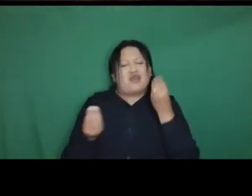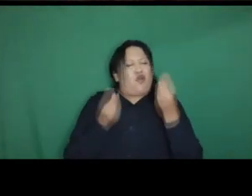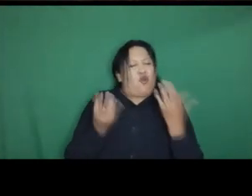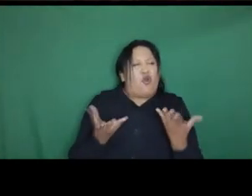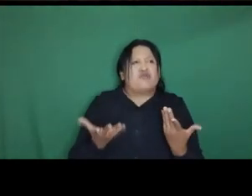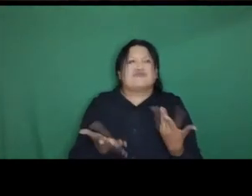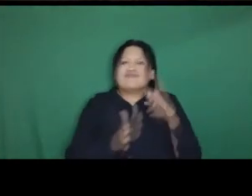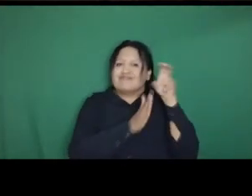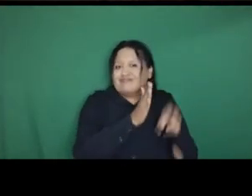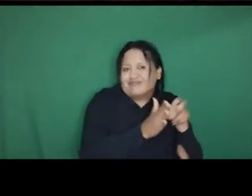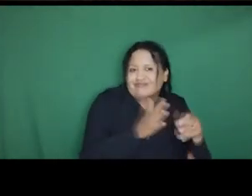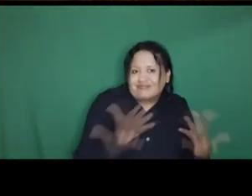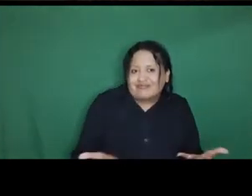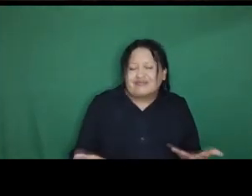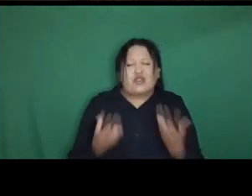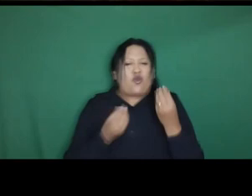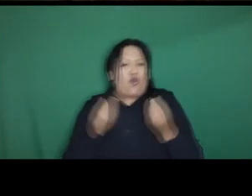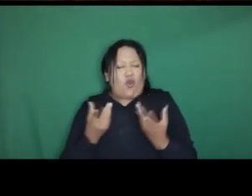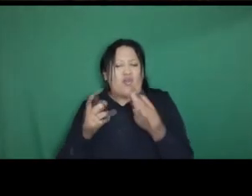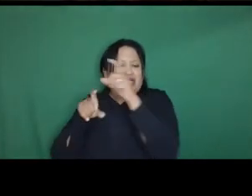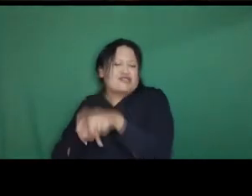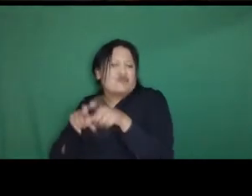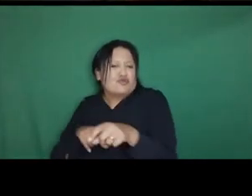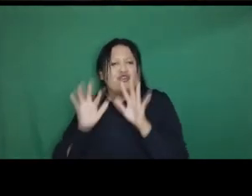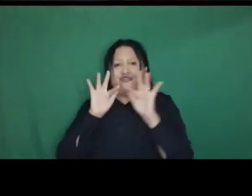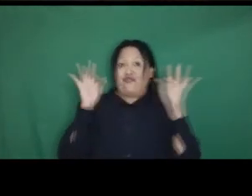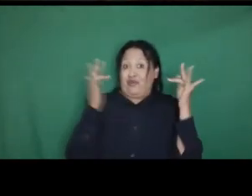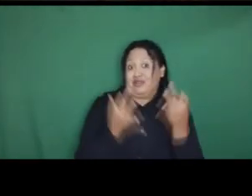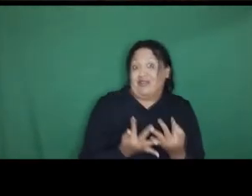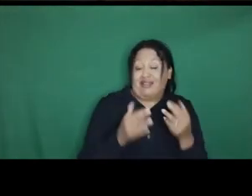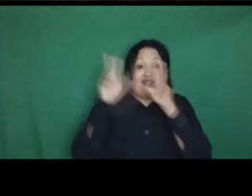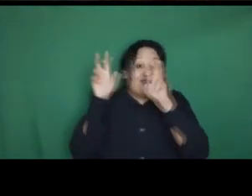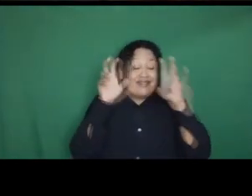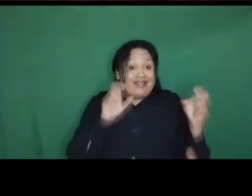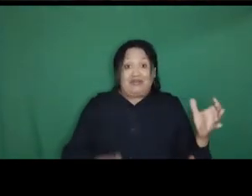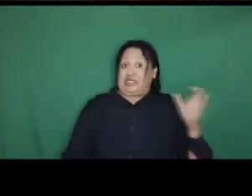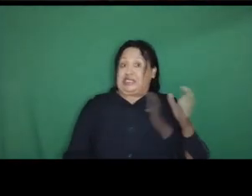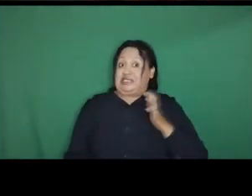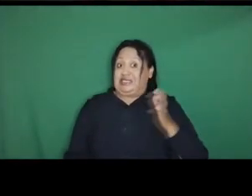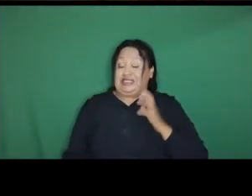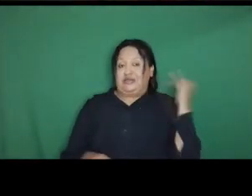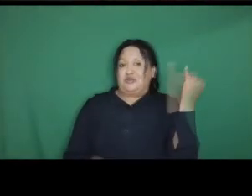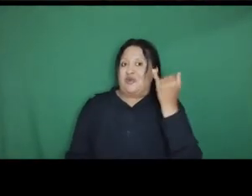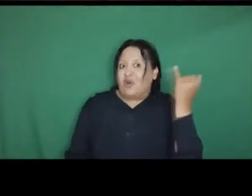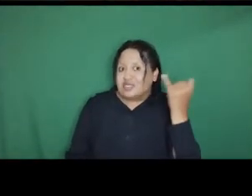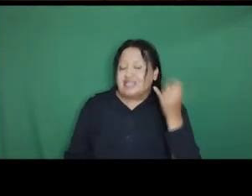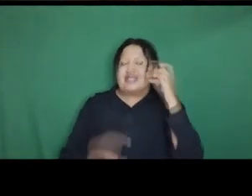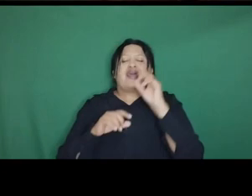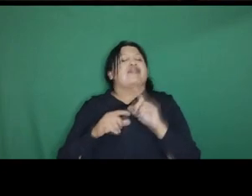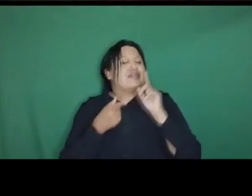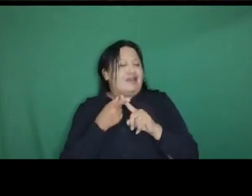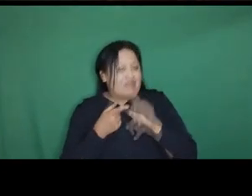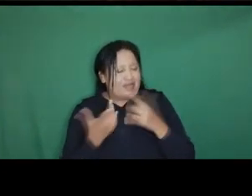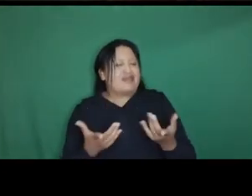em temas né como reforma agrária tá como agricultura familiar são temas caros importantes né